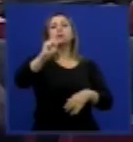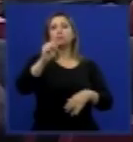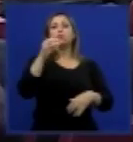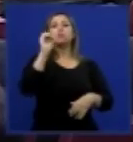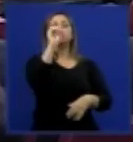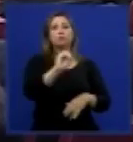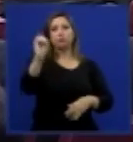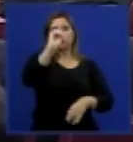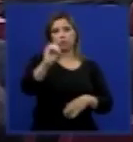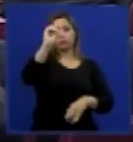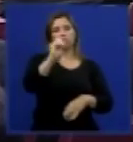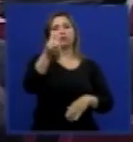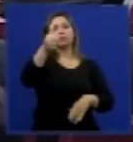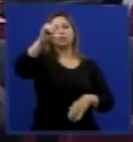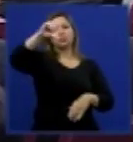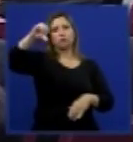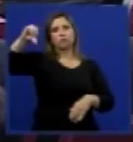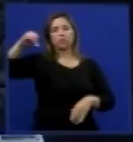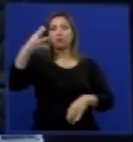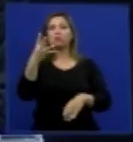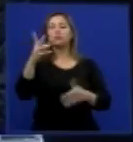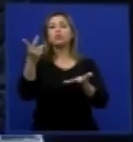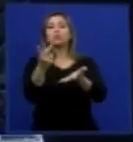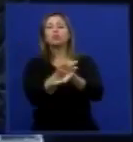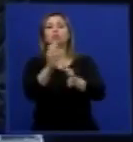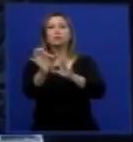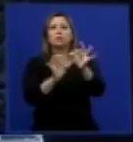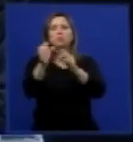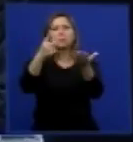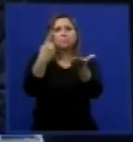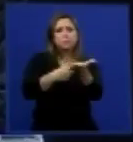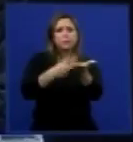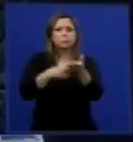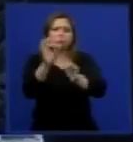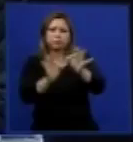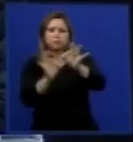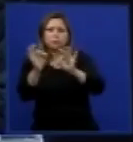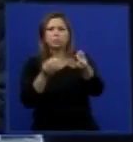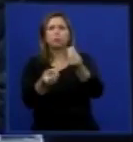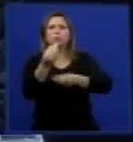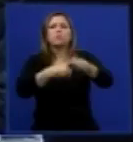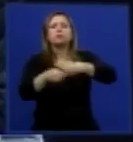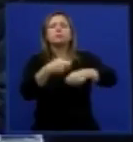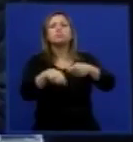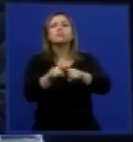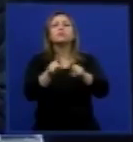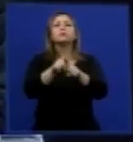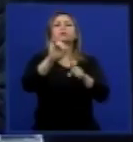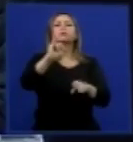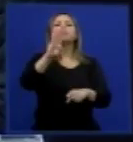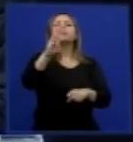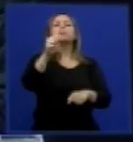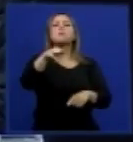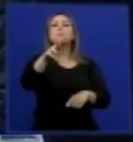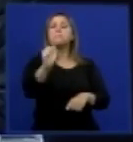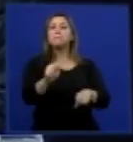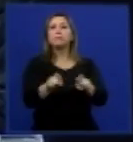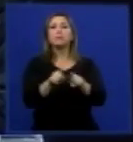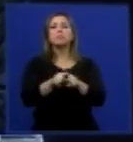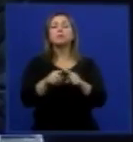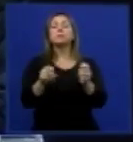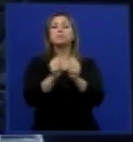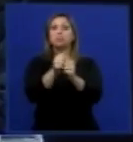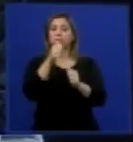94 a abip firmou termo de cooperação técnica O IPT o Ibama quando presidido pela